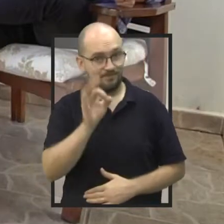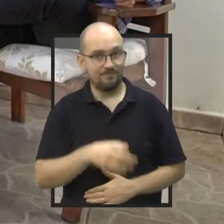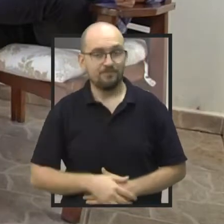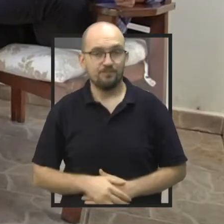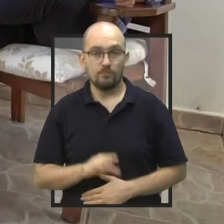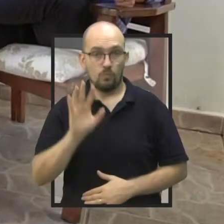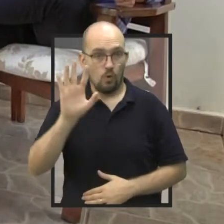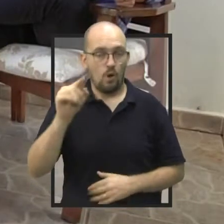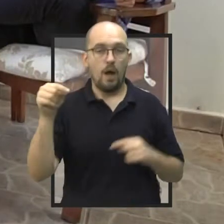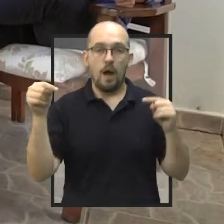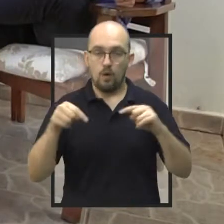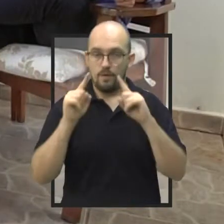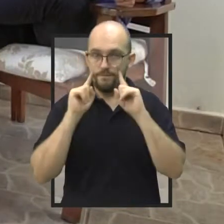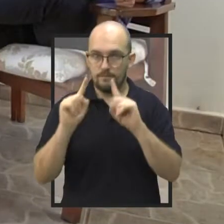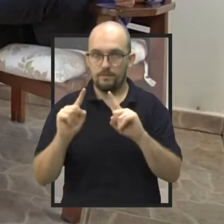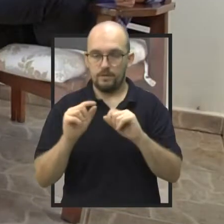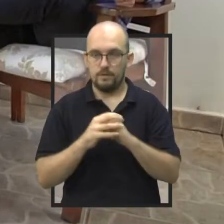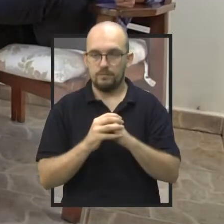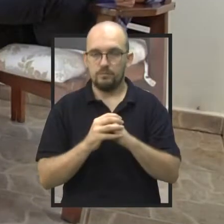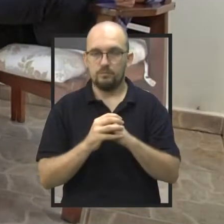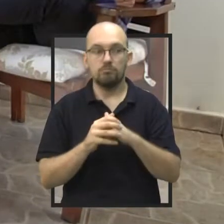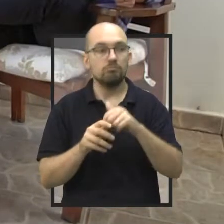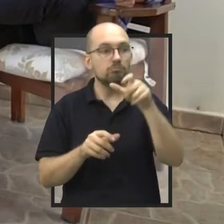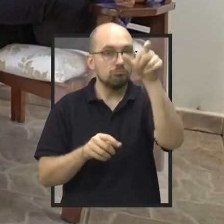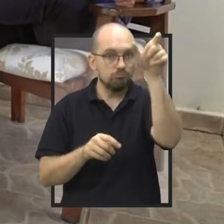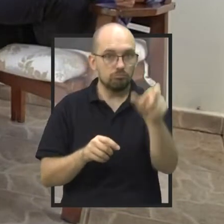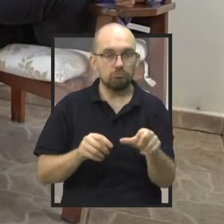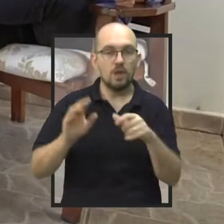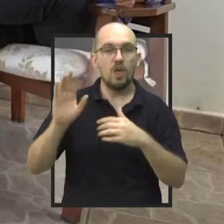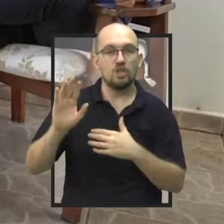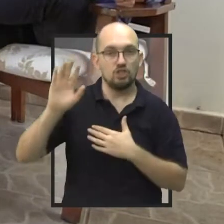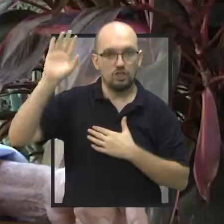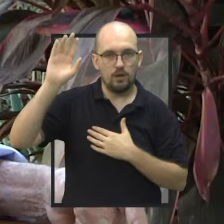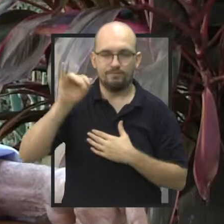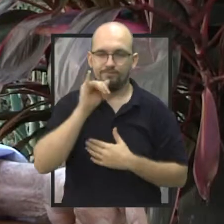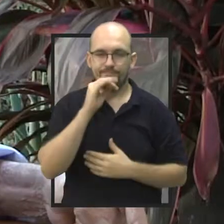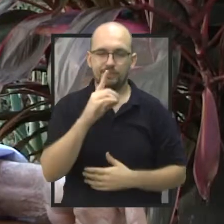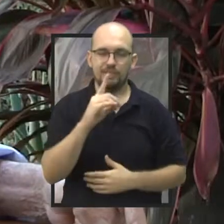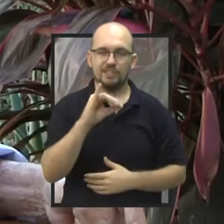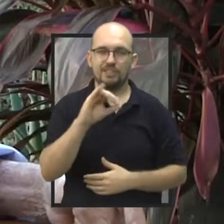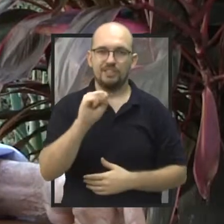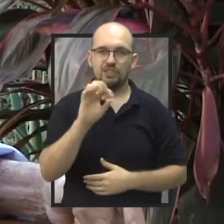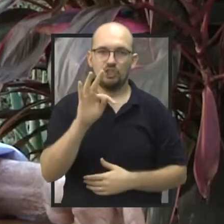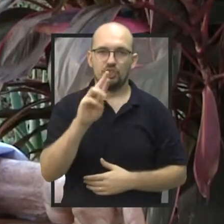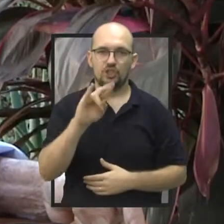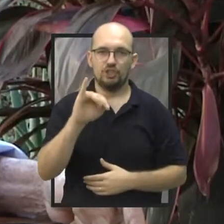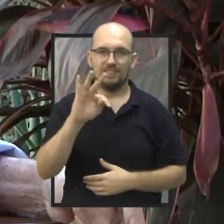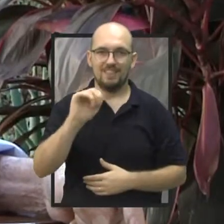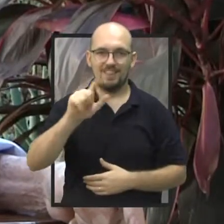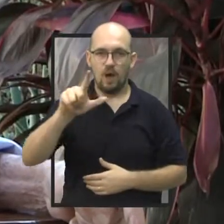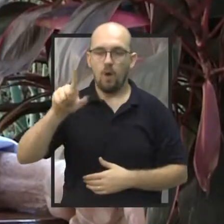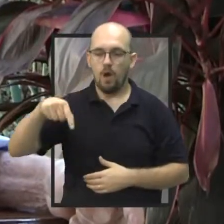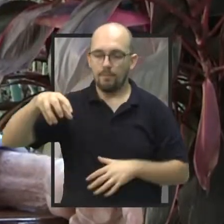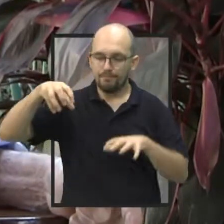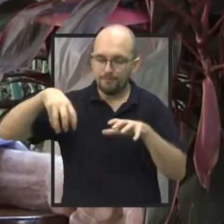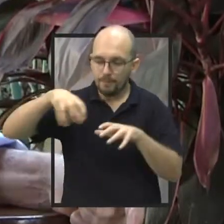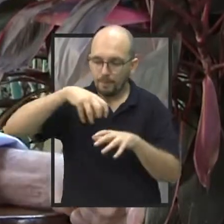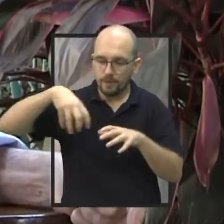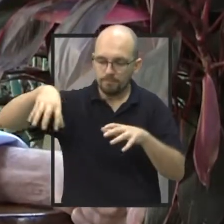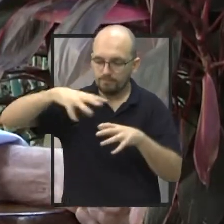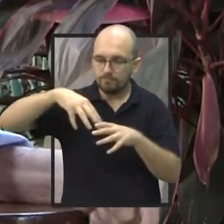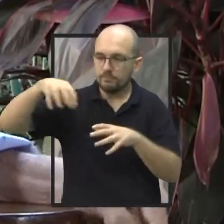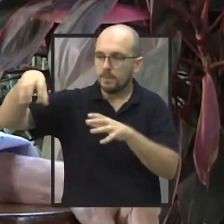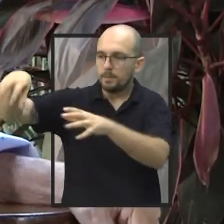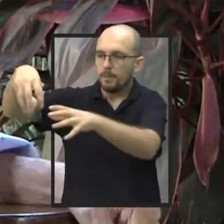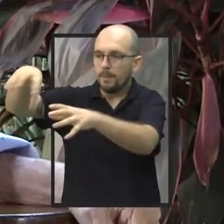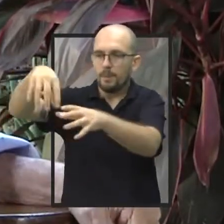o candidato no distrital, que eu imagino que deva existir, ele não vai